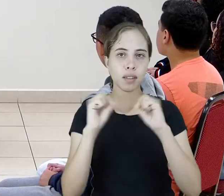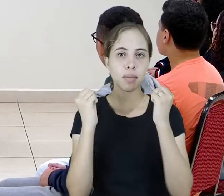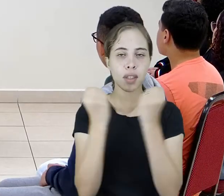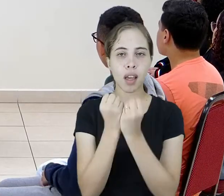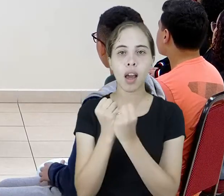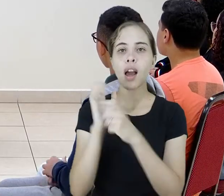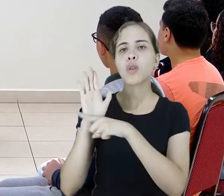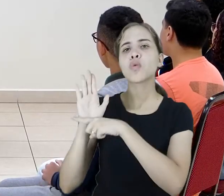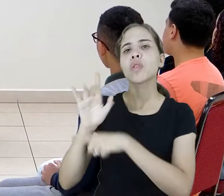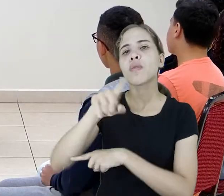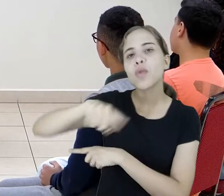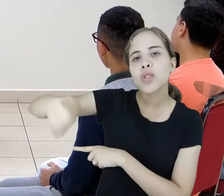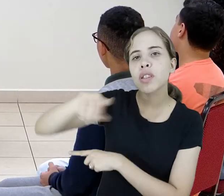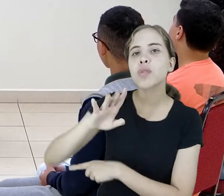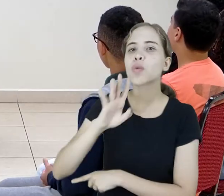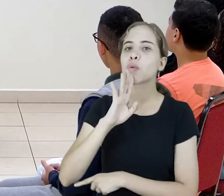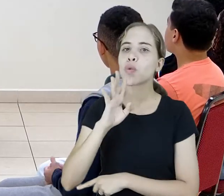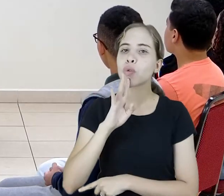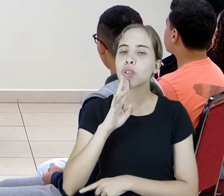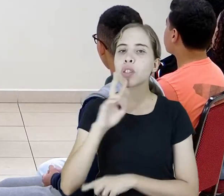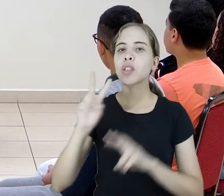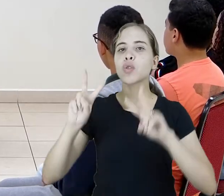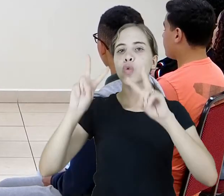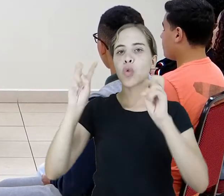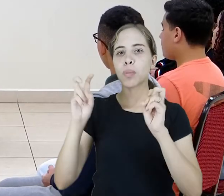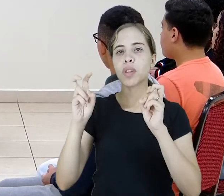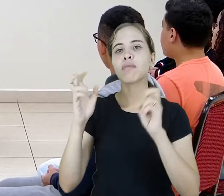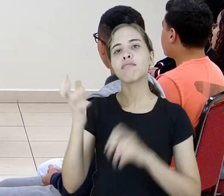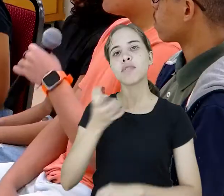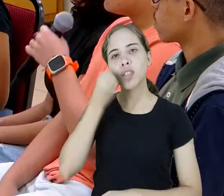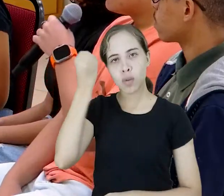a conhecer o Salvador?